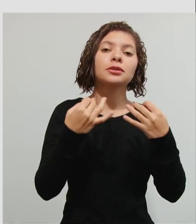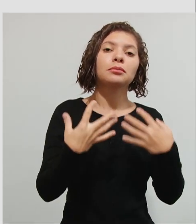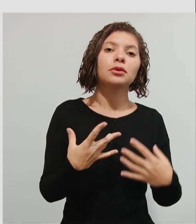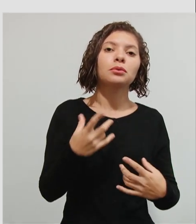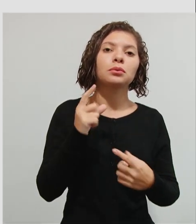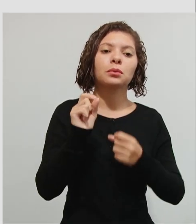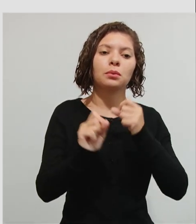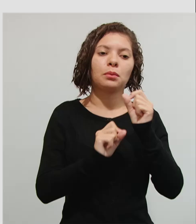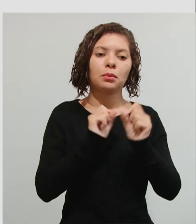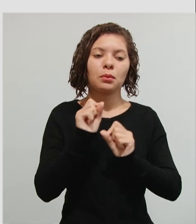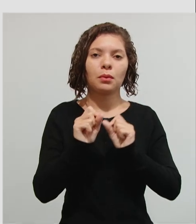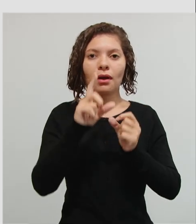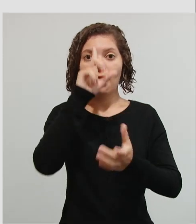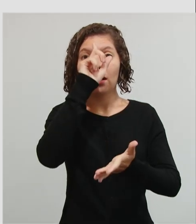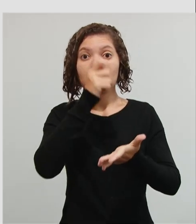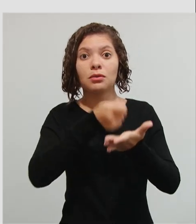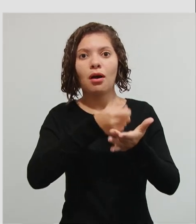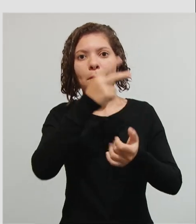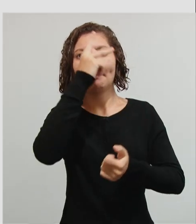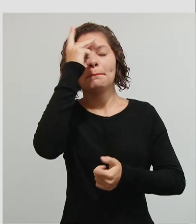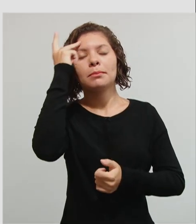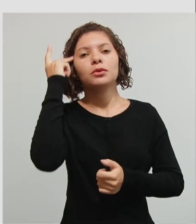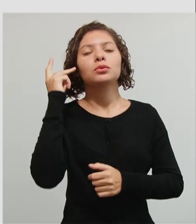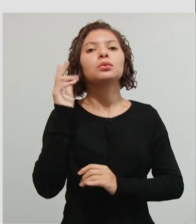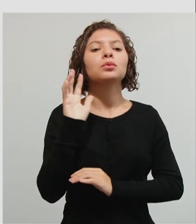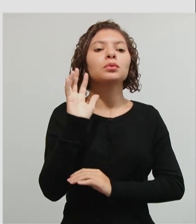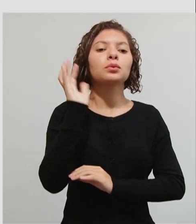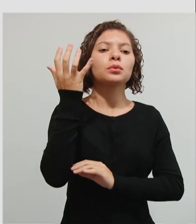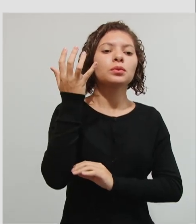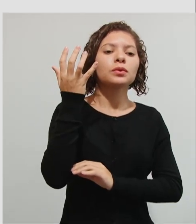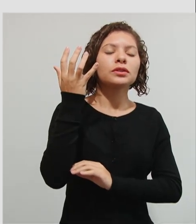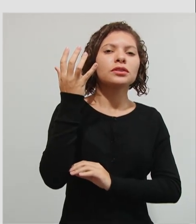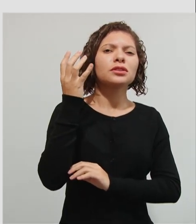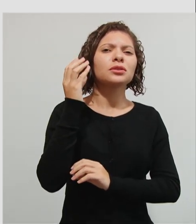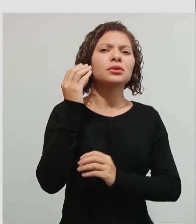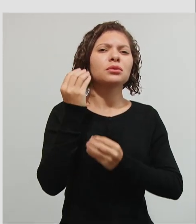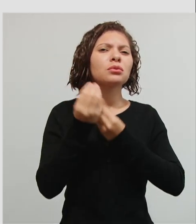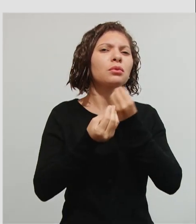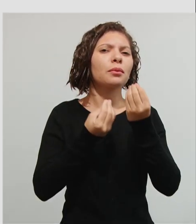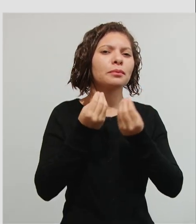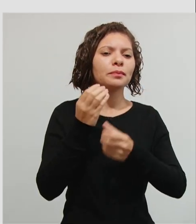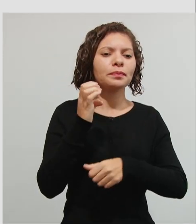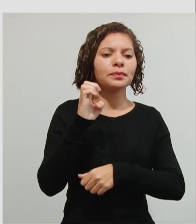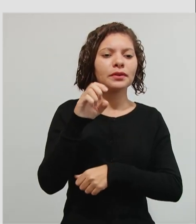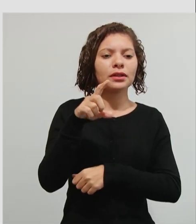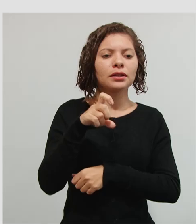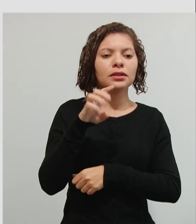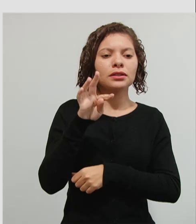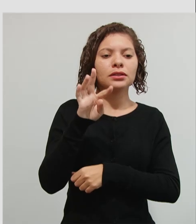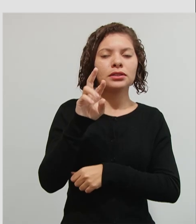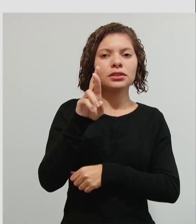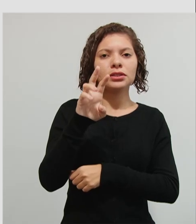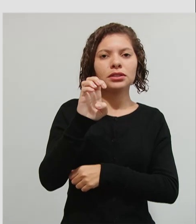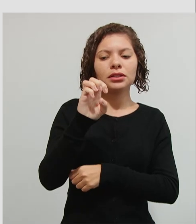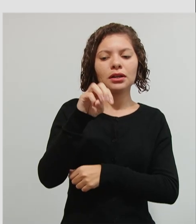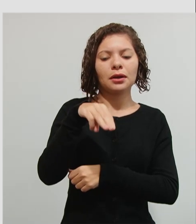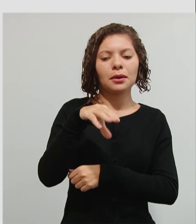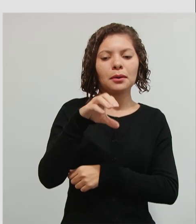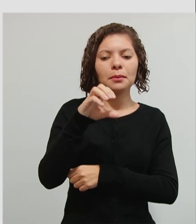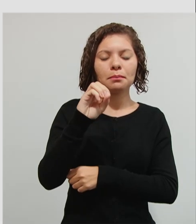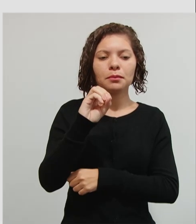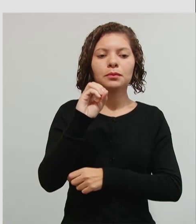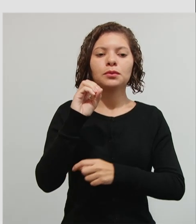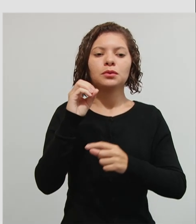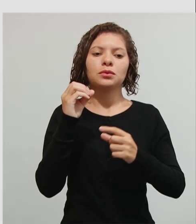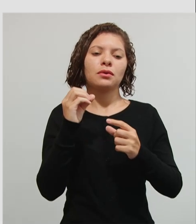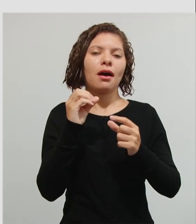as decisões das pessoas não acontecem no que a gente chama de extremos. As mudanças, no caso, são gradativas. A gente vai